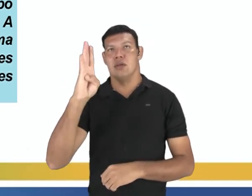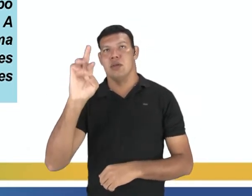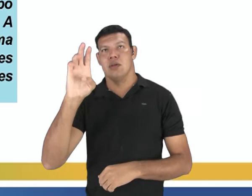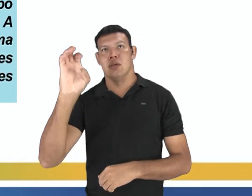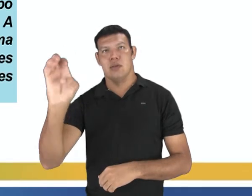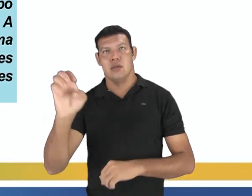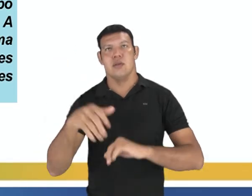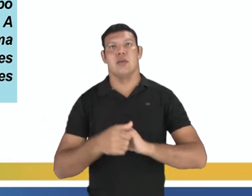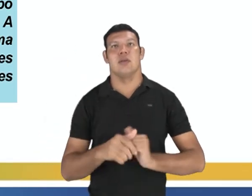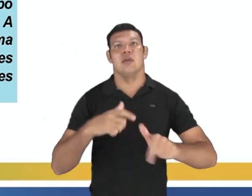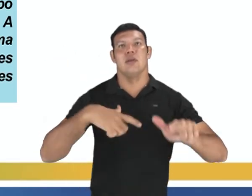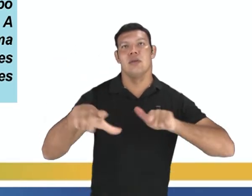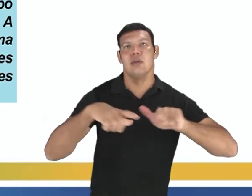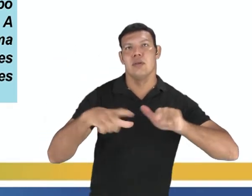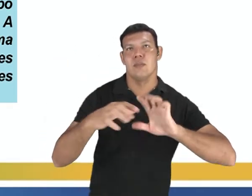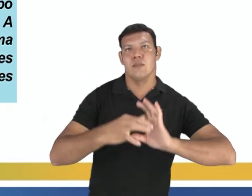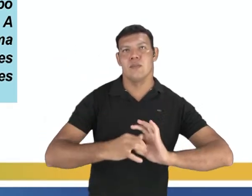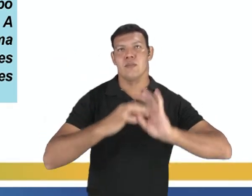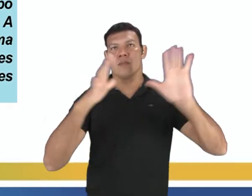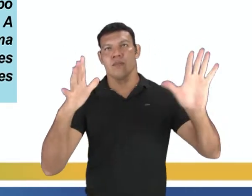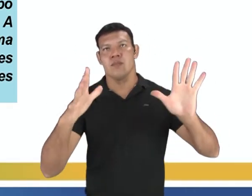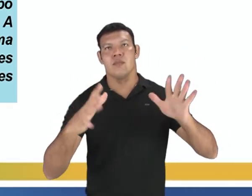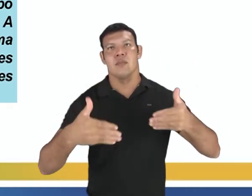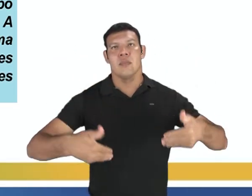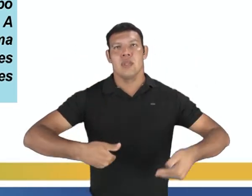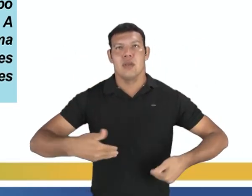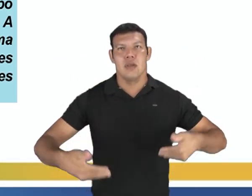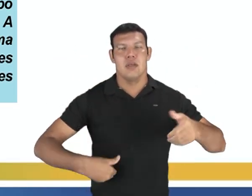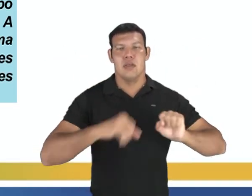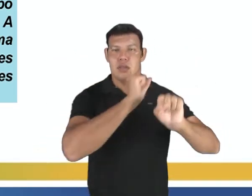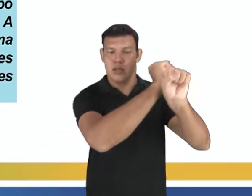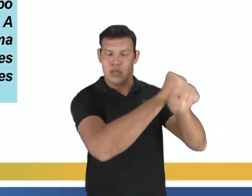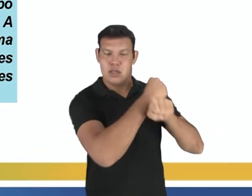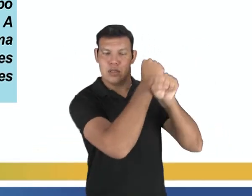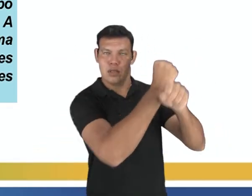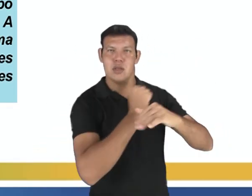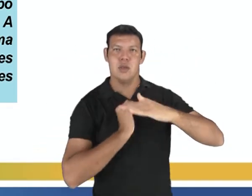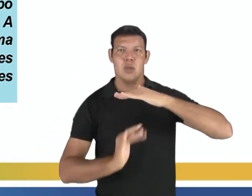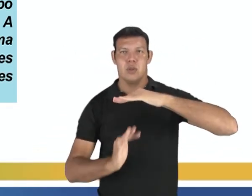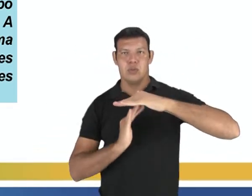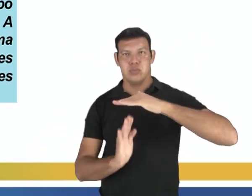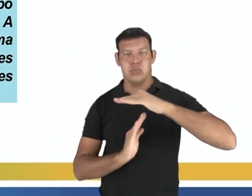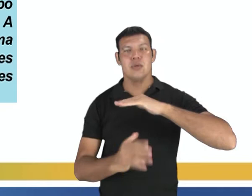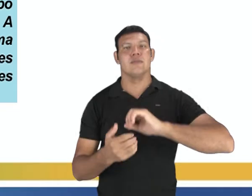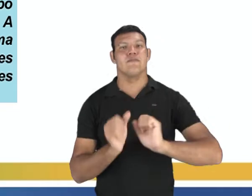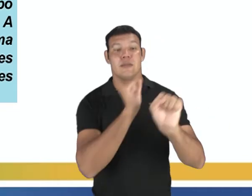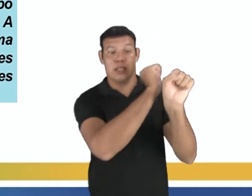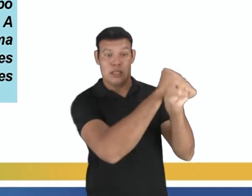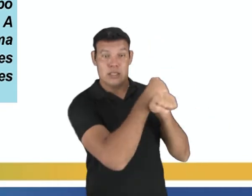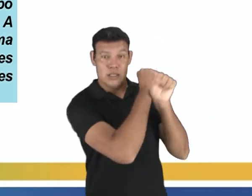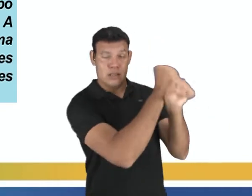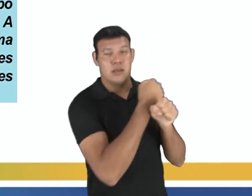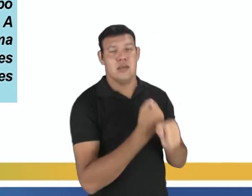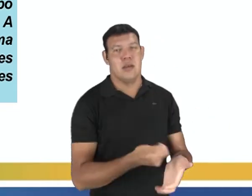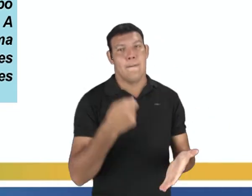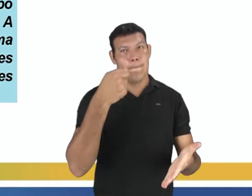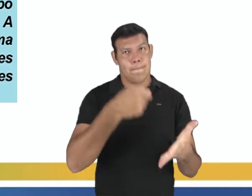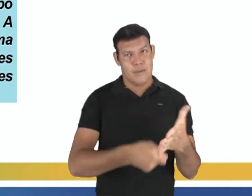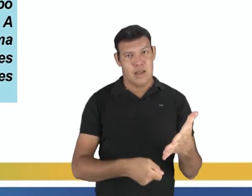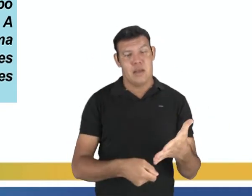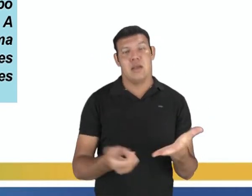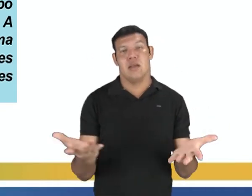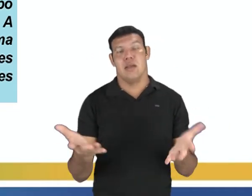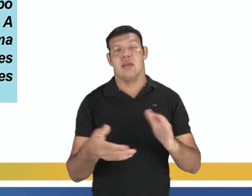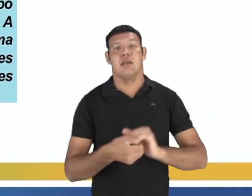os escravos e os estrangeiros que ficam lá na base, tá? E aí a gente tem também essa escravidão e essa escravidão por dívida,